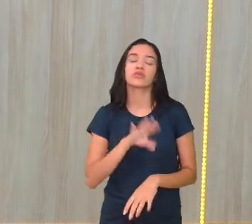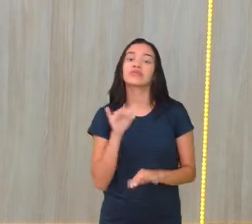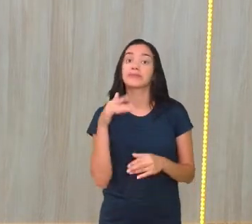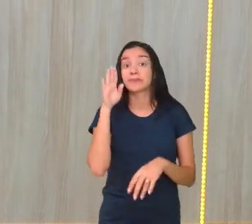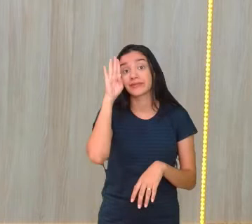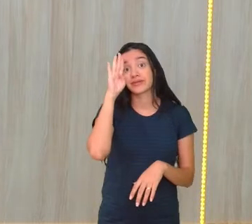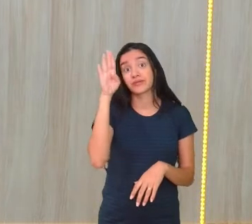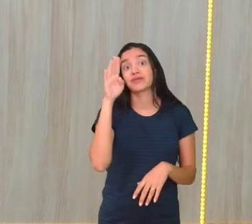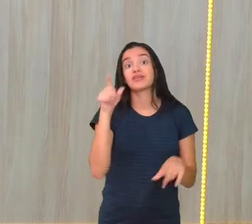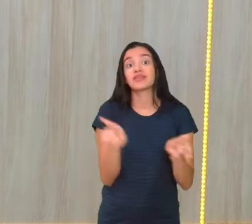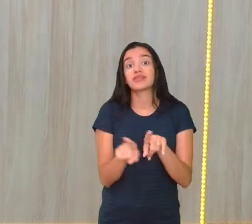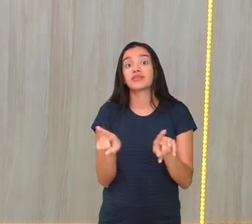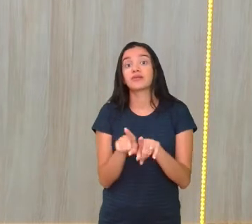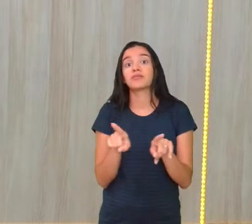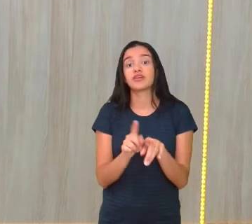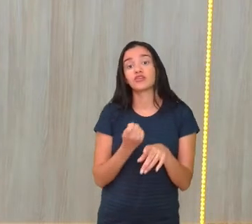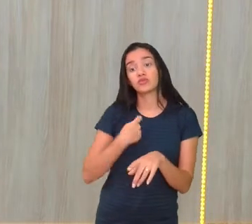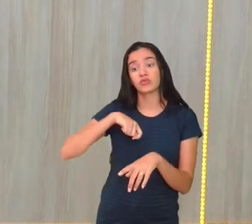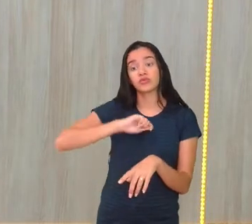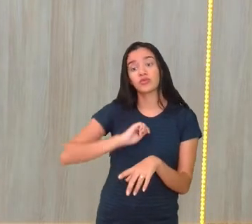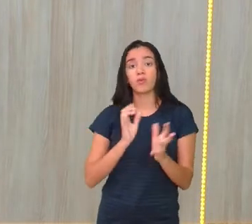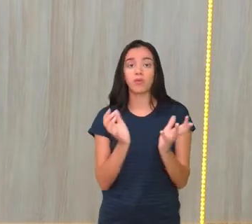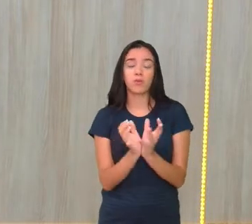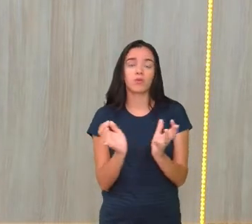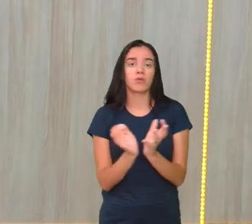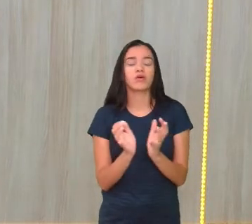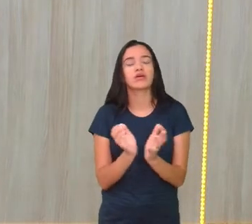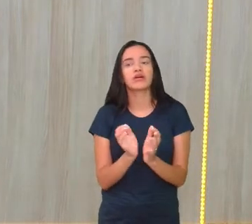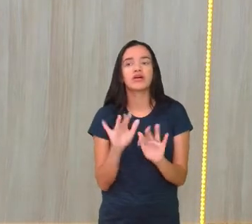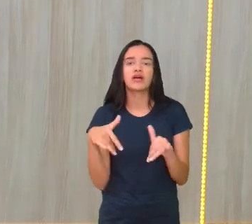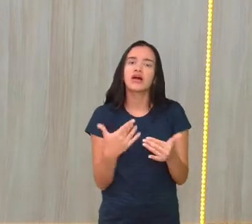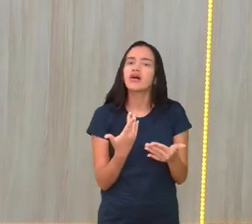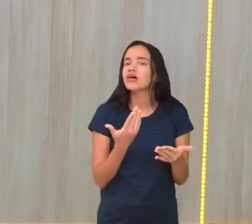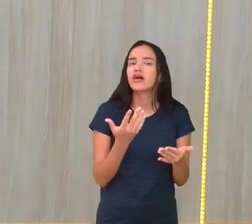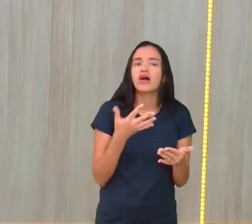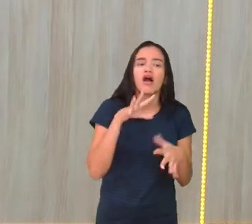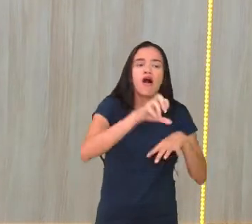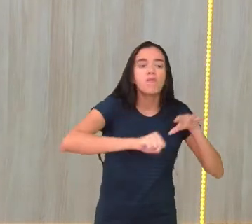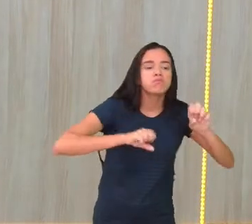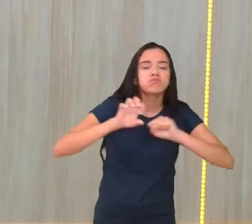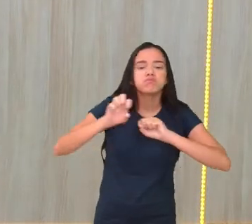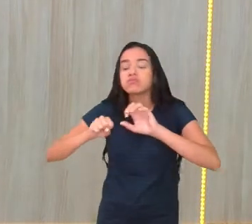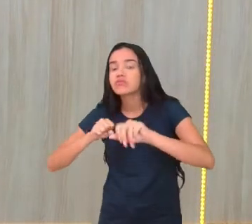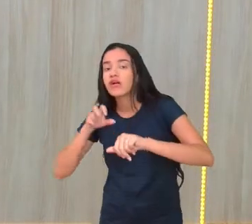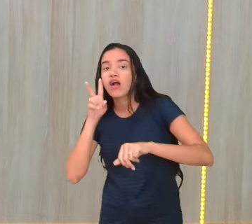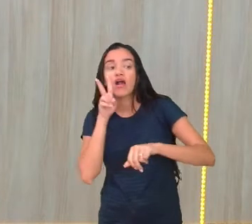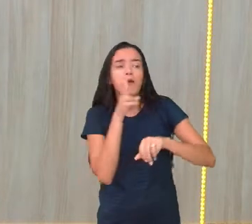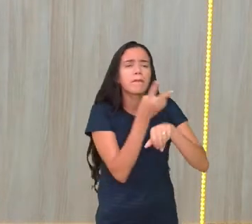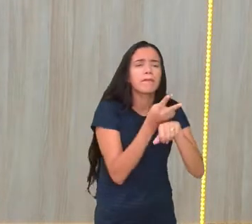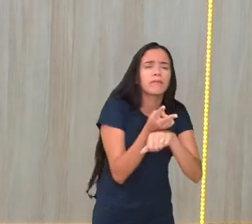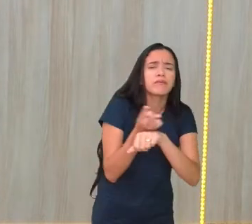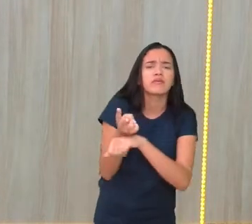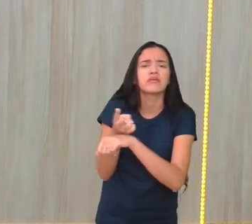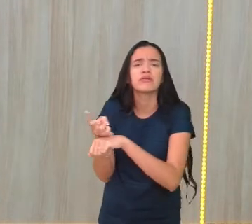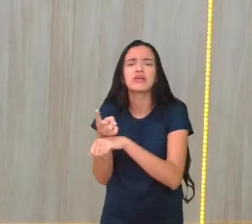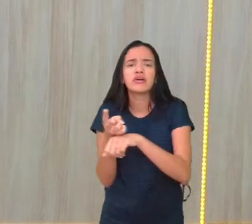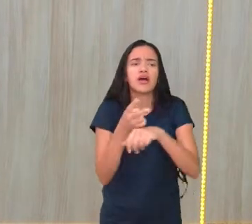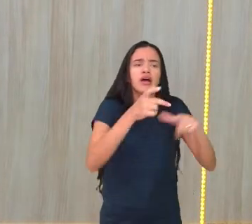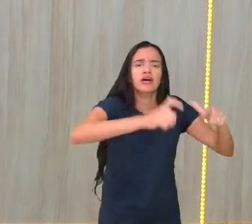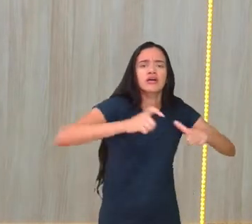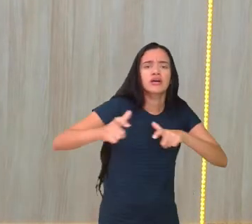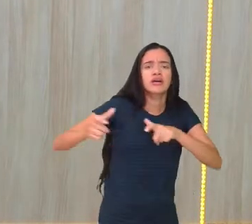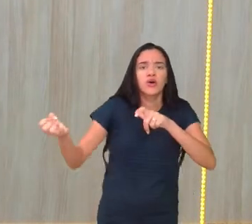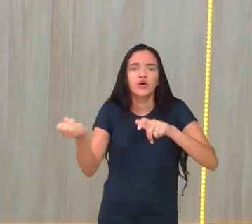né, eles se dedicaram, né, a buscar novos territórios. Vejam, naquele